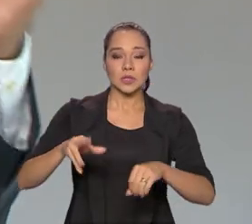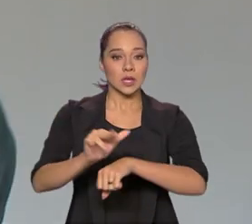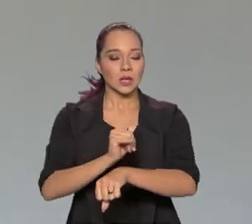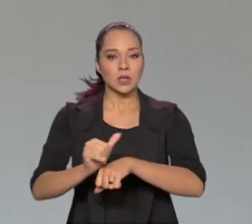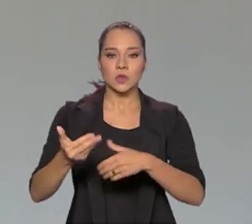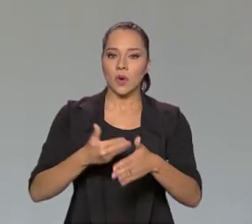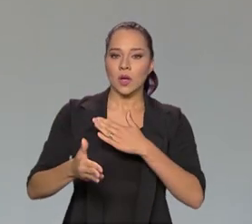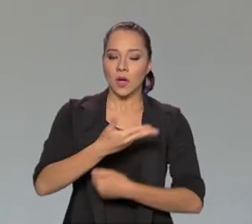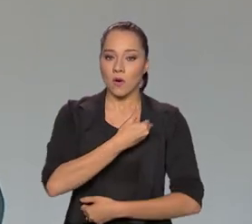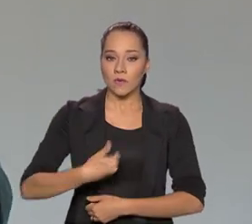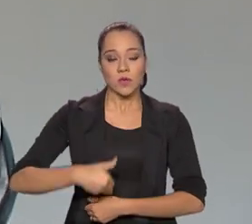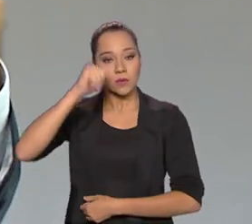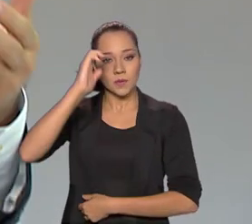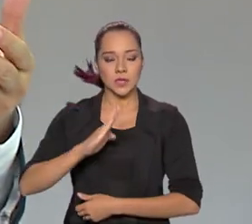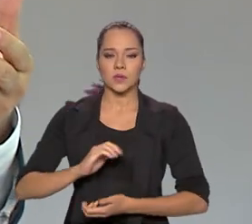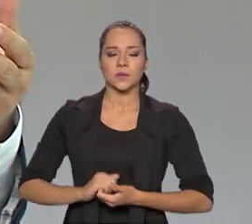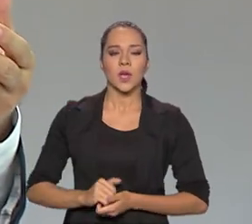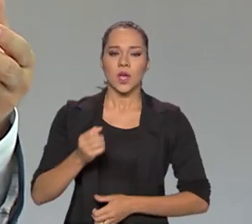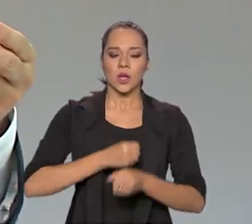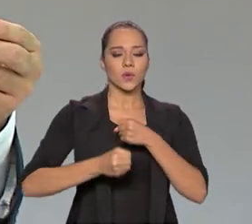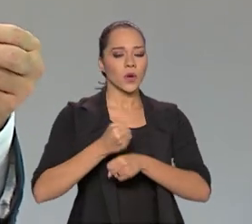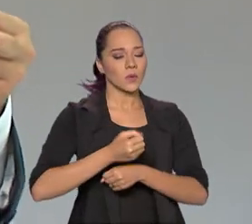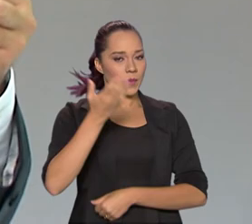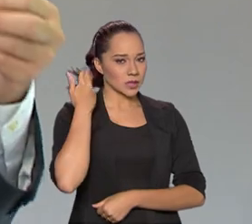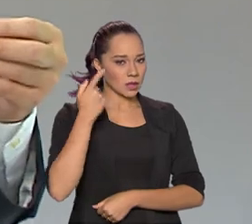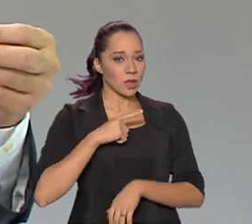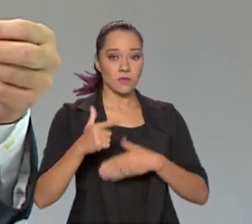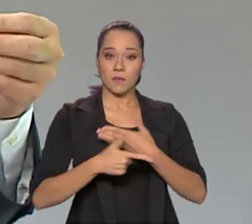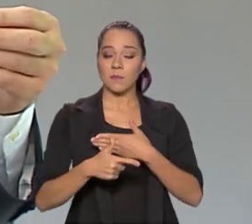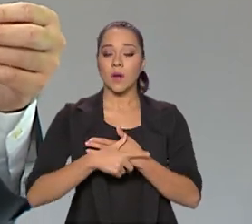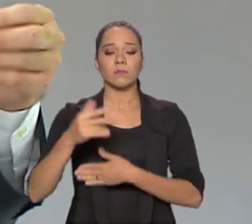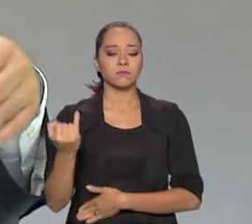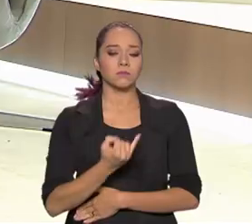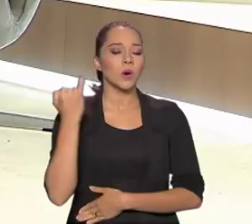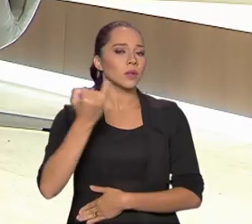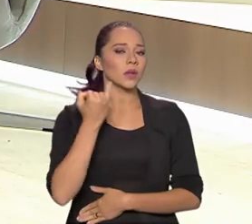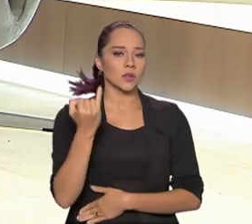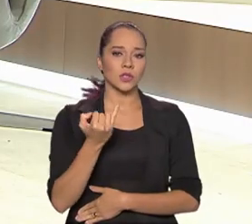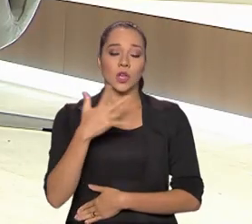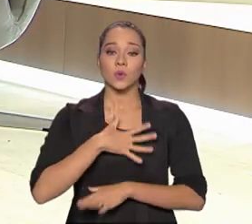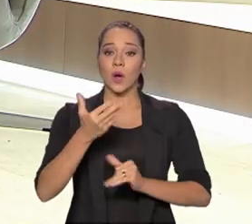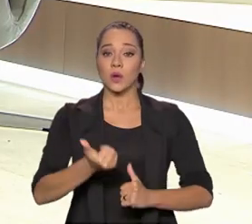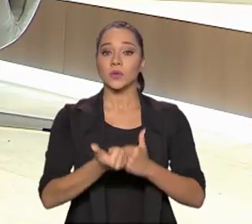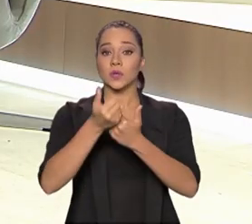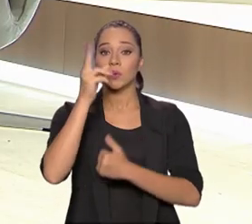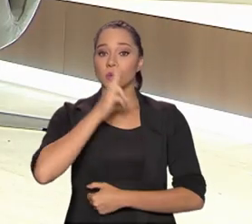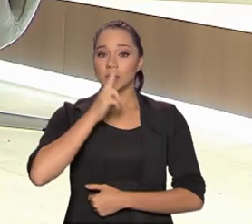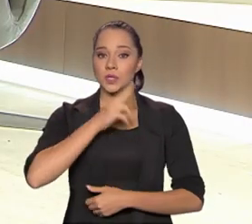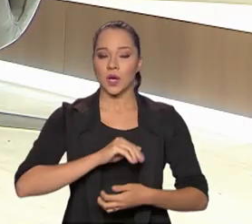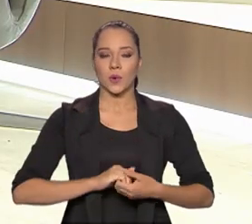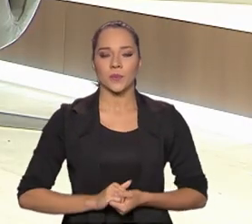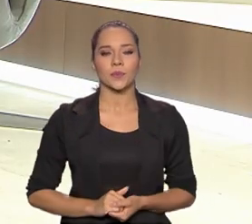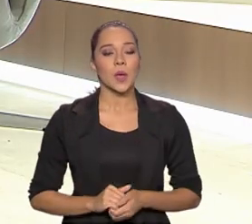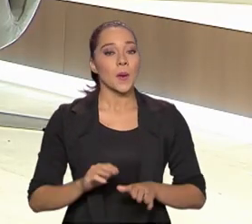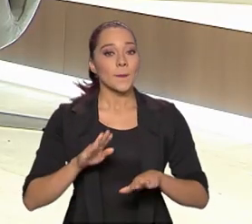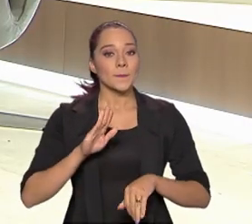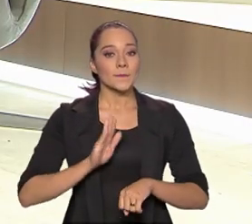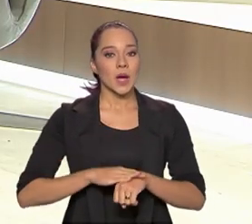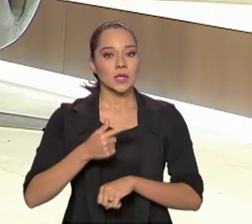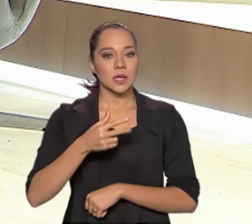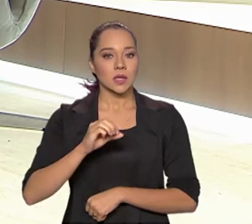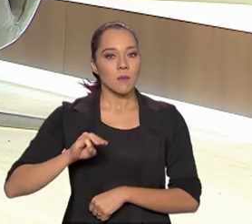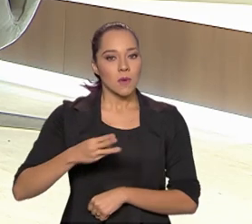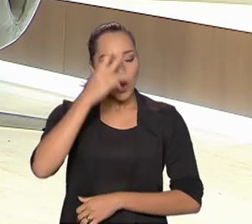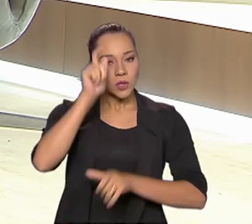qualquer governo e do Brasil. E no ano passado ela teve um papel fundamental na questão do auxílio emergencial. Mais de 70